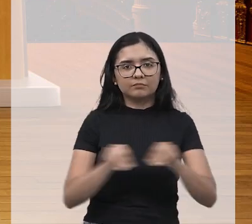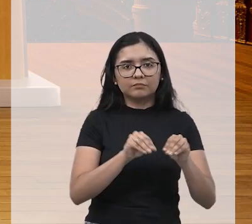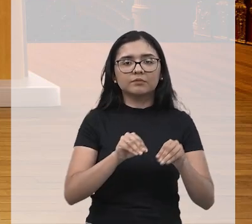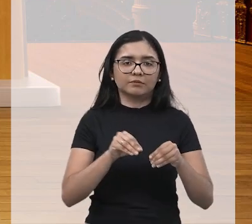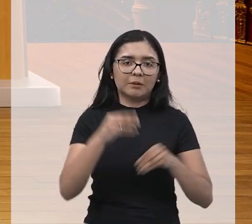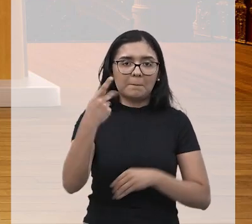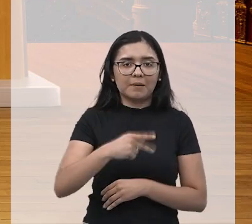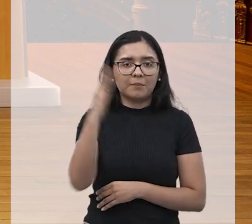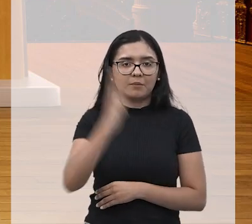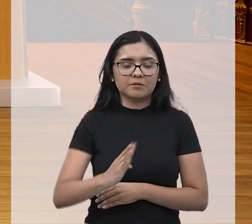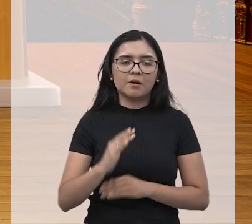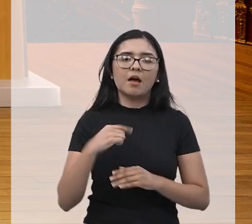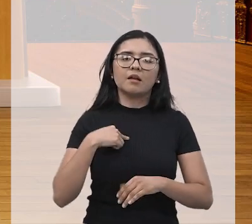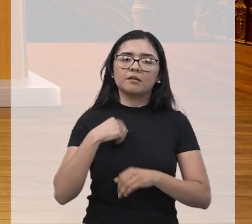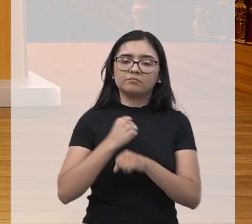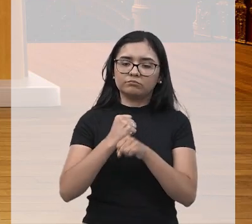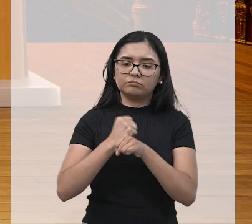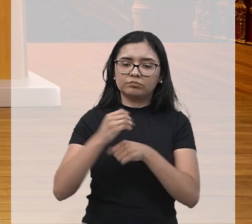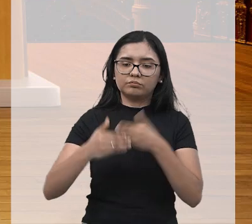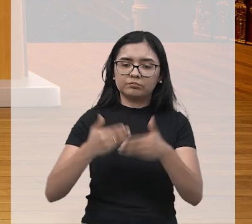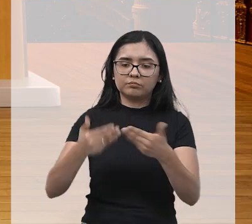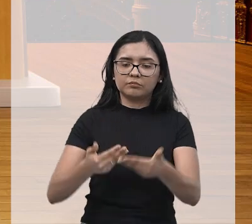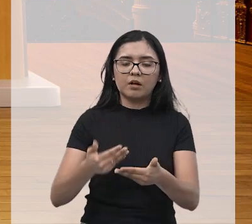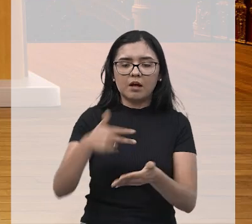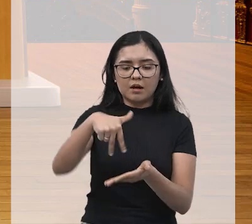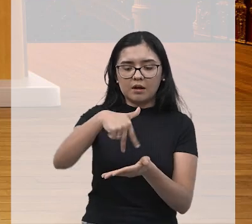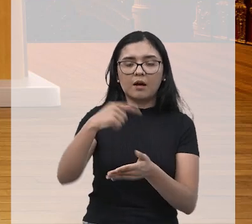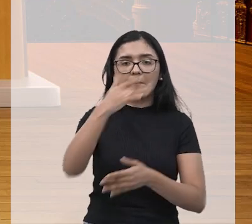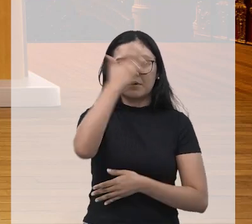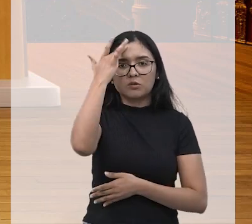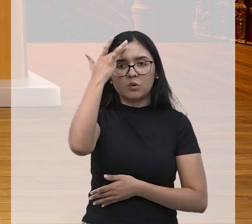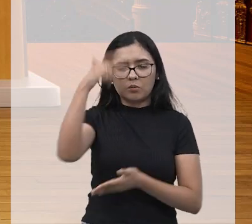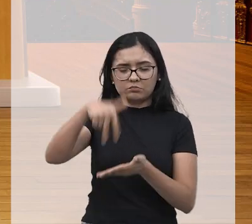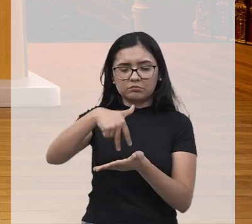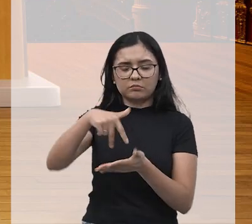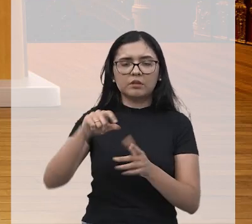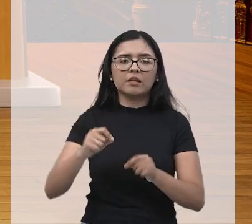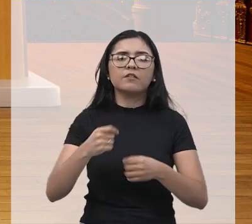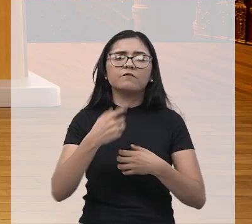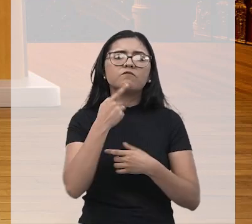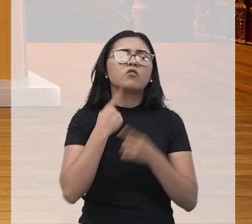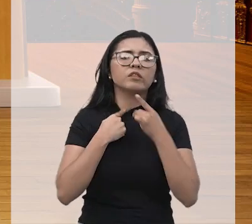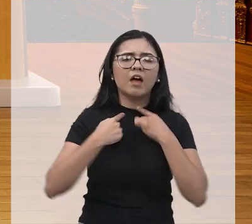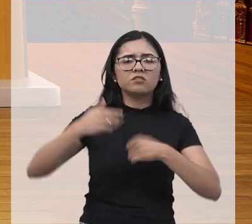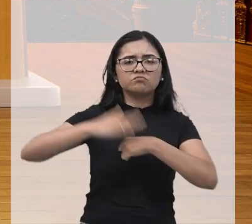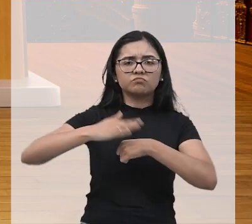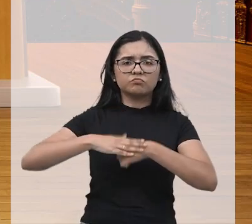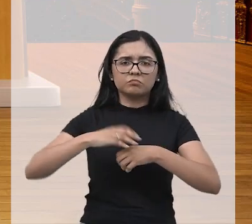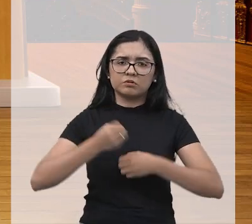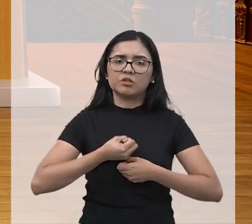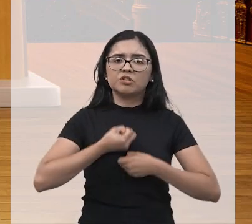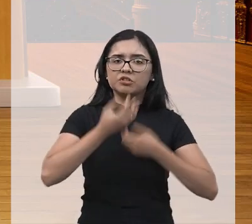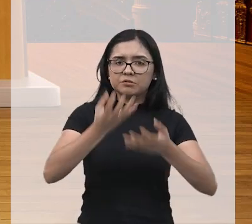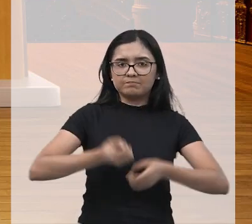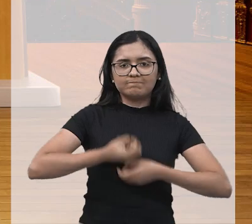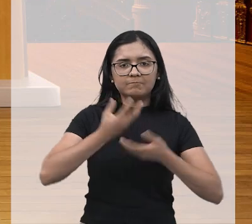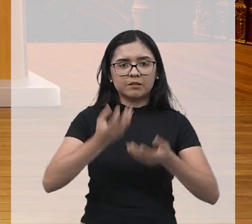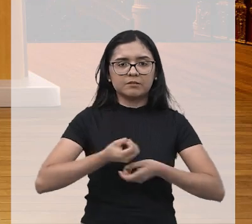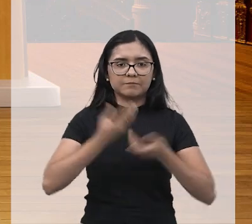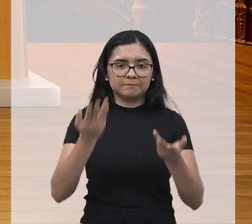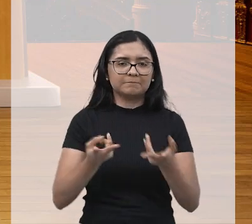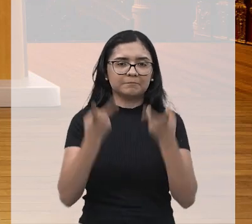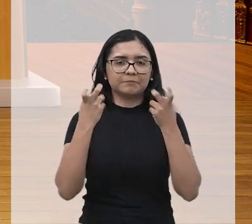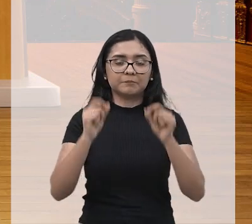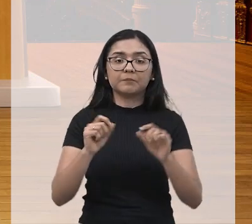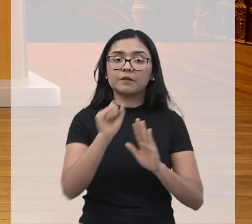dos anos, o bailarino ele já vai tendo uma necessidade de se expressar de uma forma diferente, como no teatro, como a gente está vendo aqui.